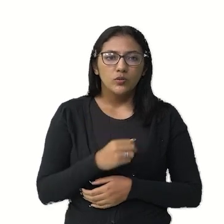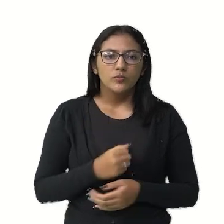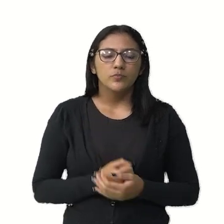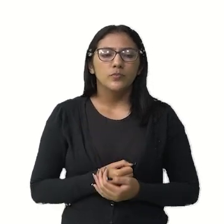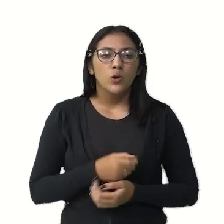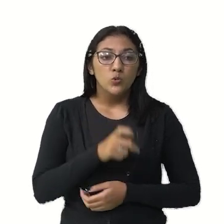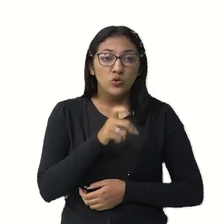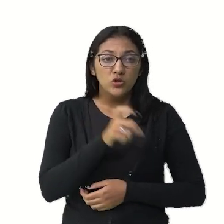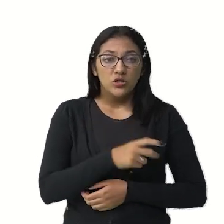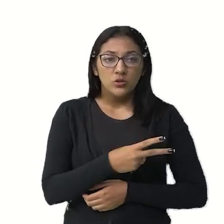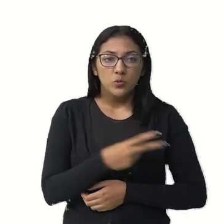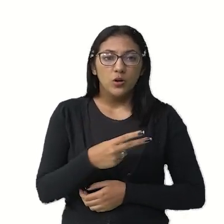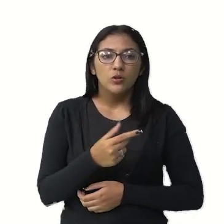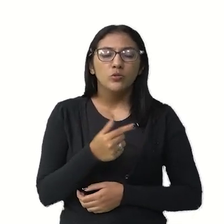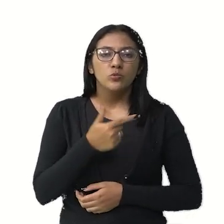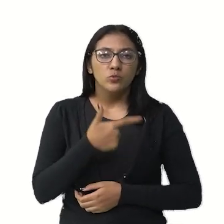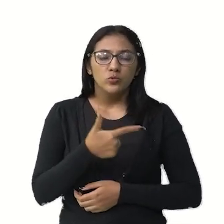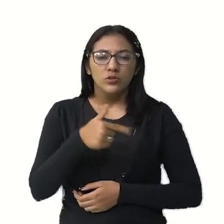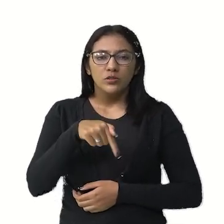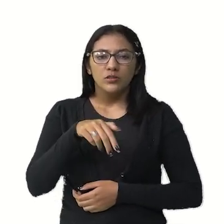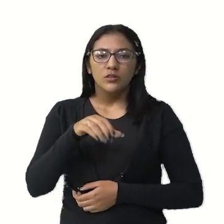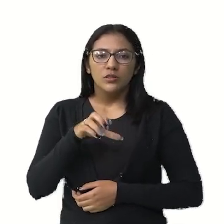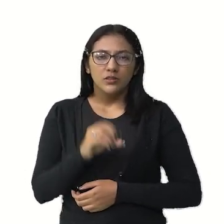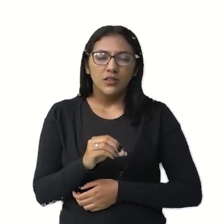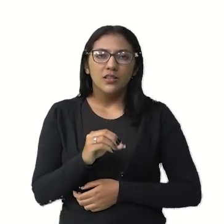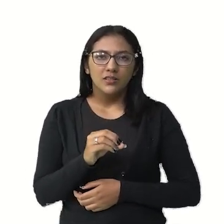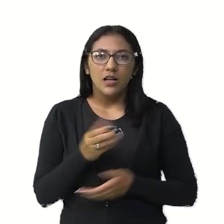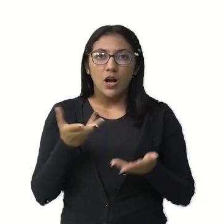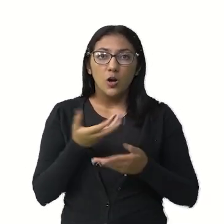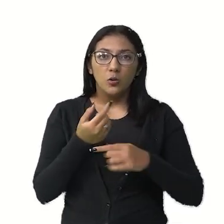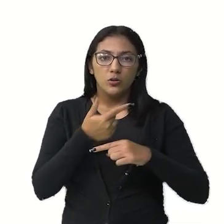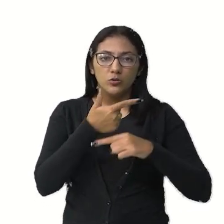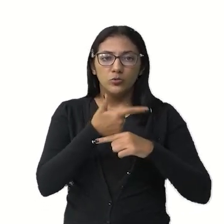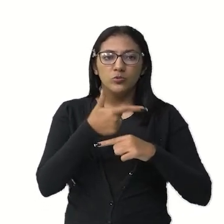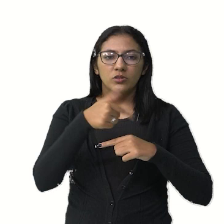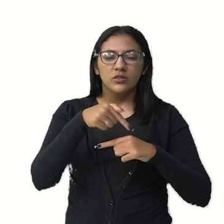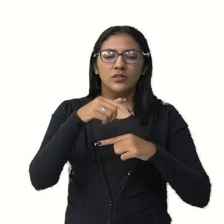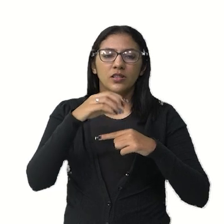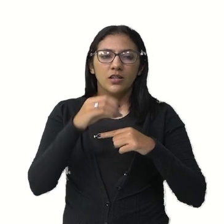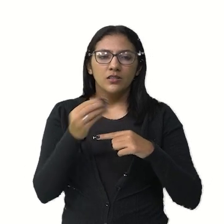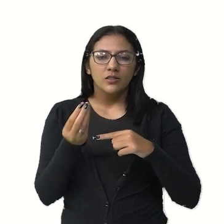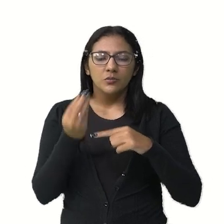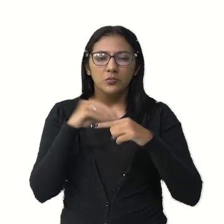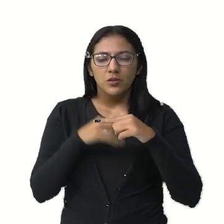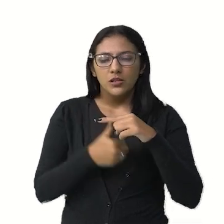E o nosso 10 vai passar dividindo. Então vai ficar